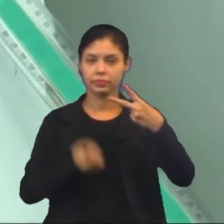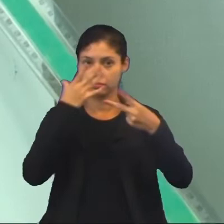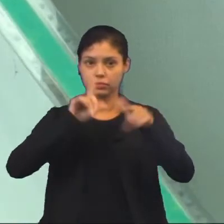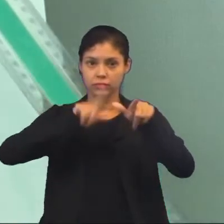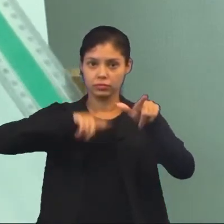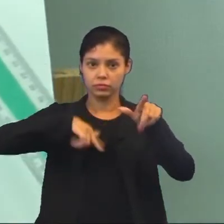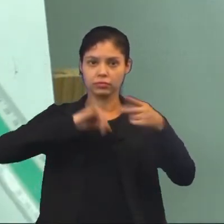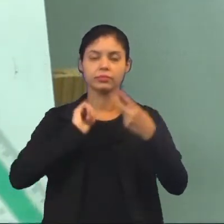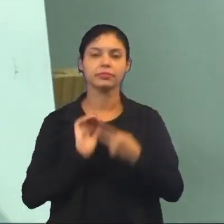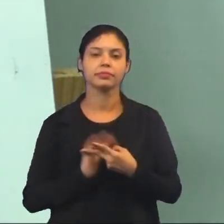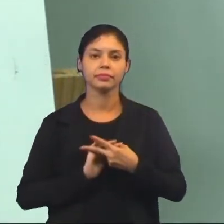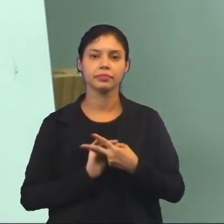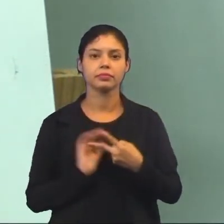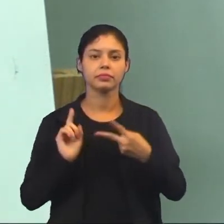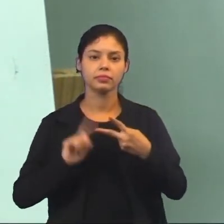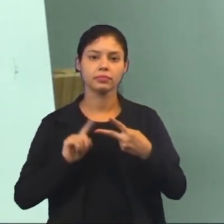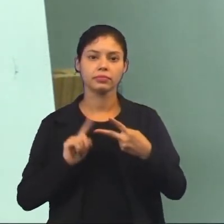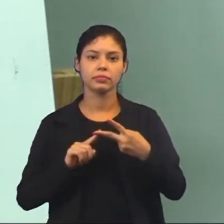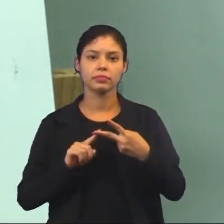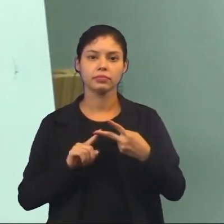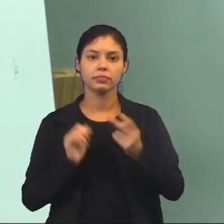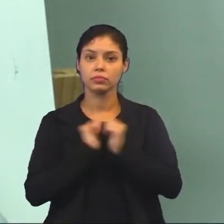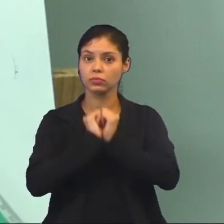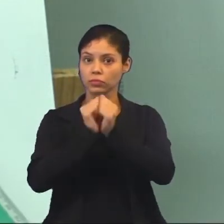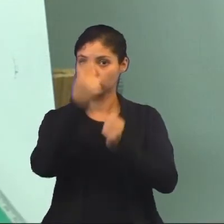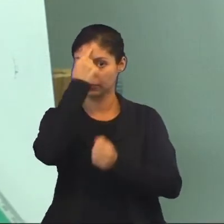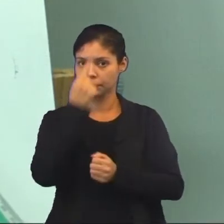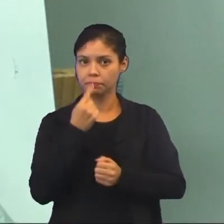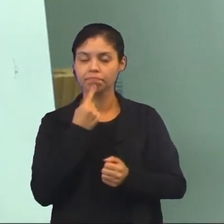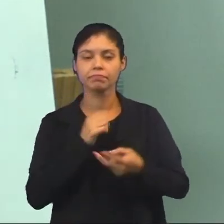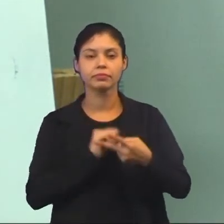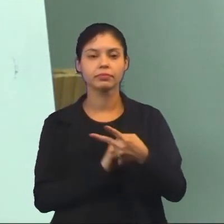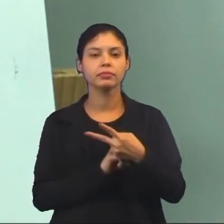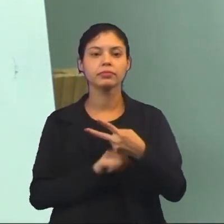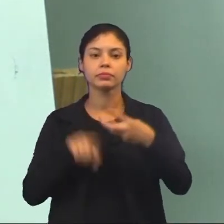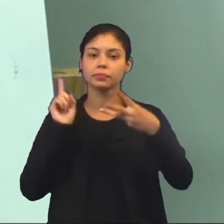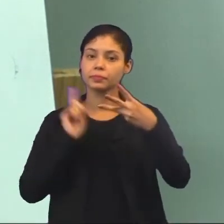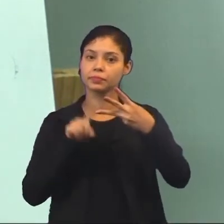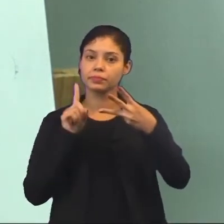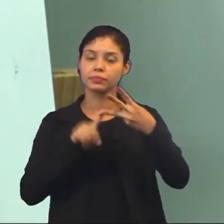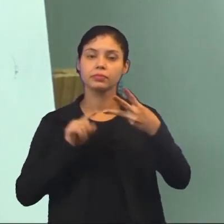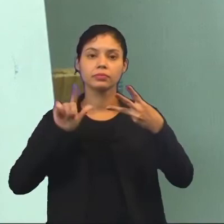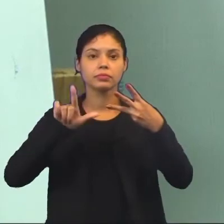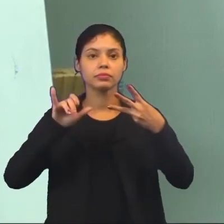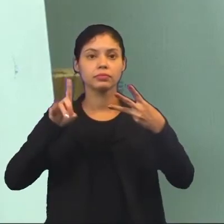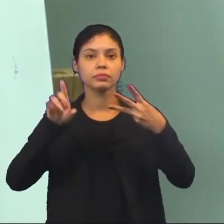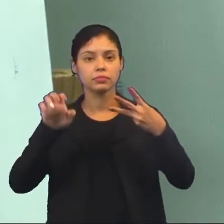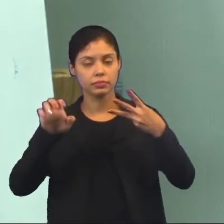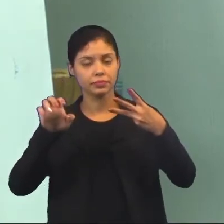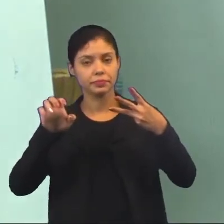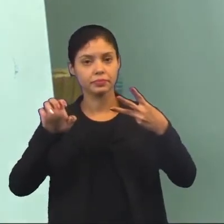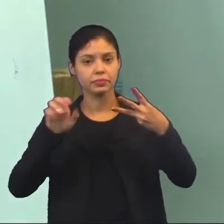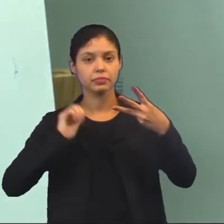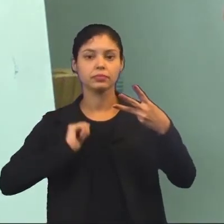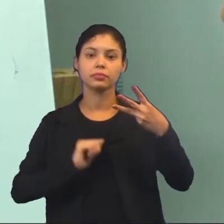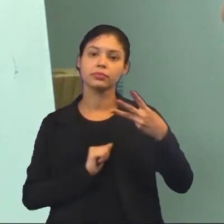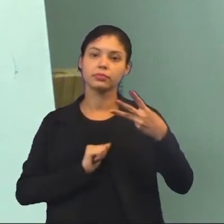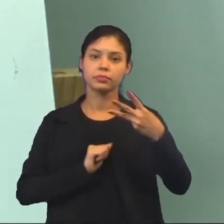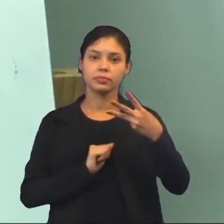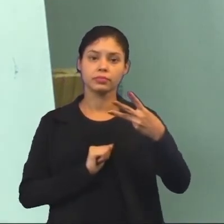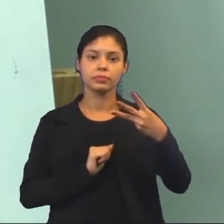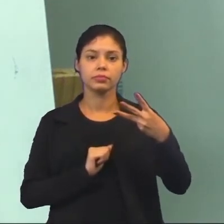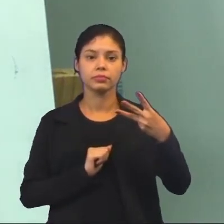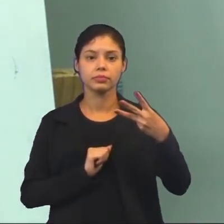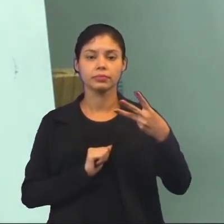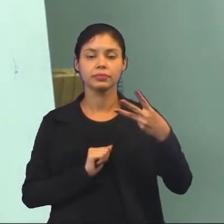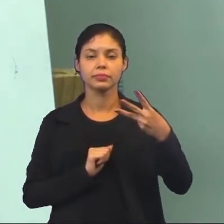a fotolegenda. É o texto que vem acompanhado da imagem. E logo abaixo nós vamos encontrar